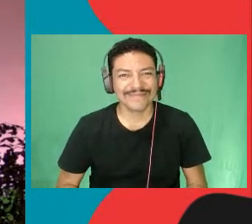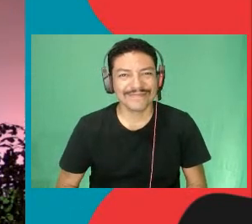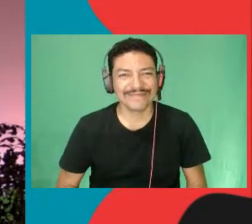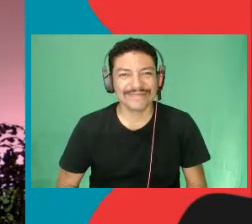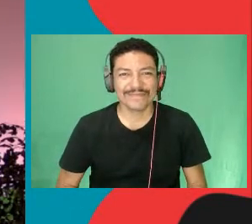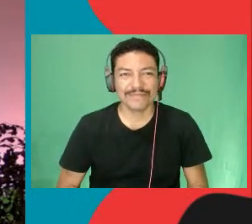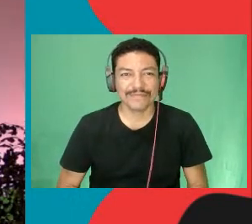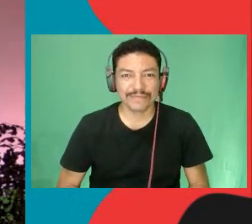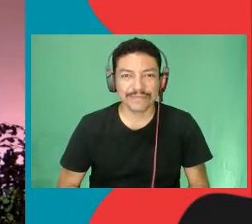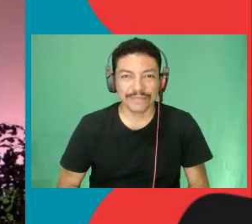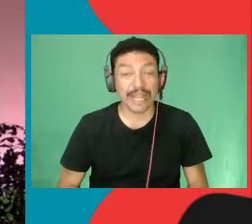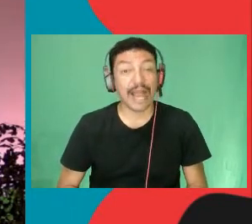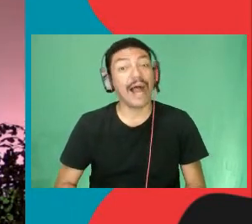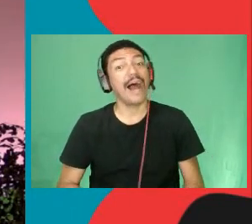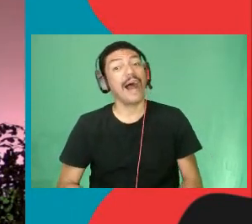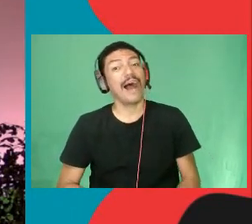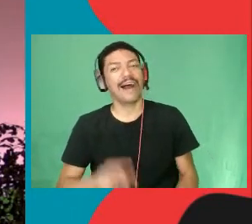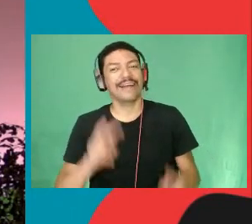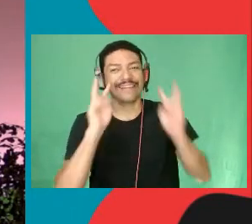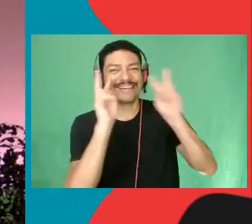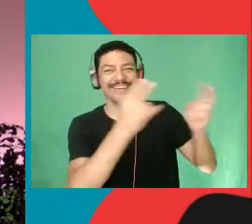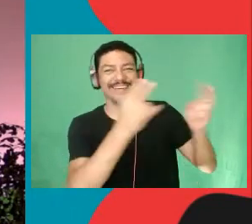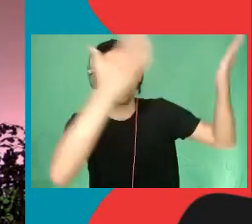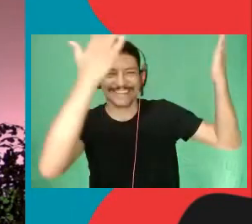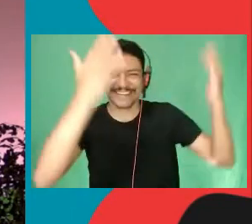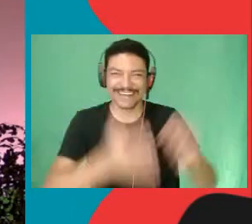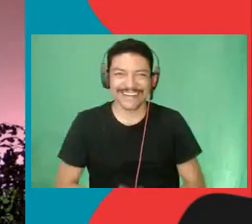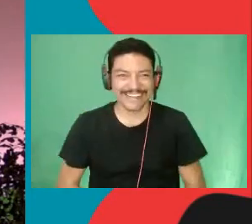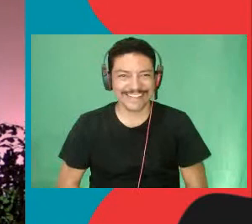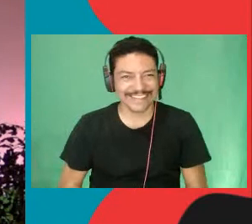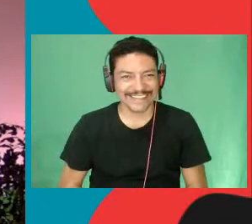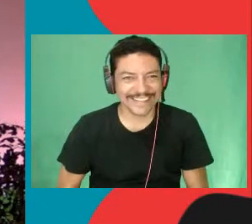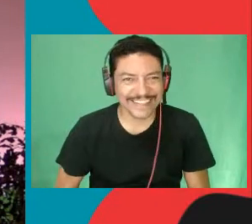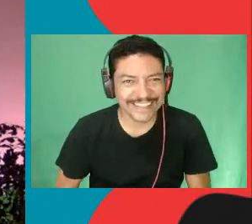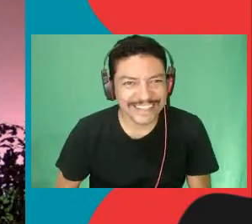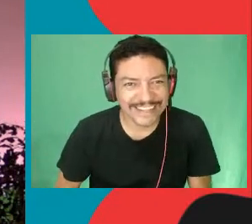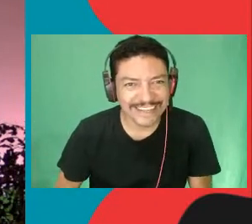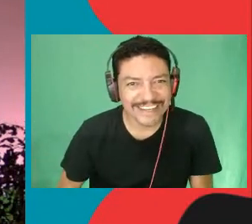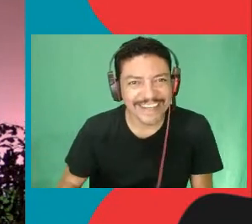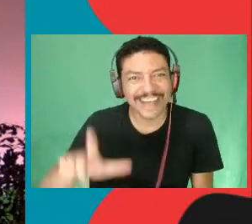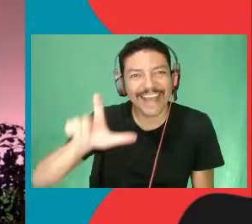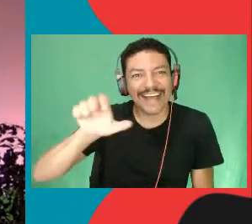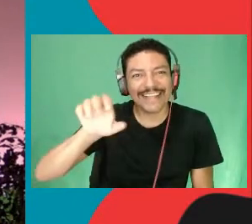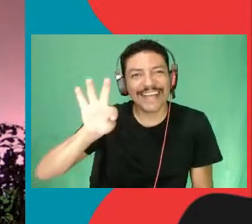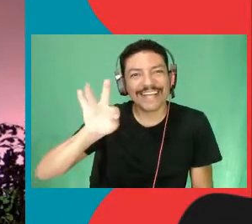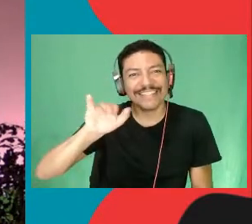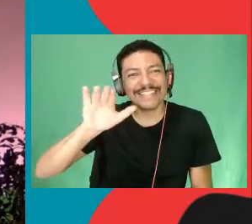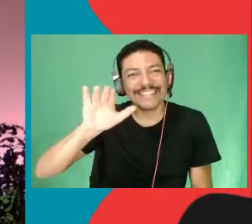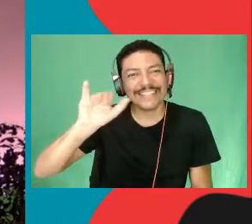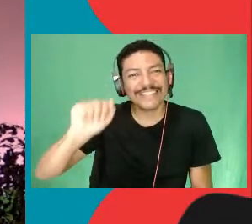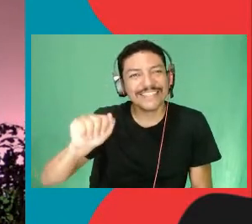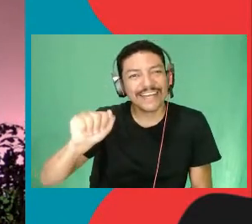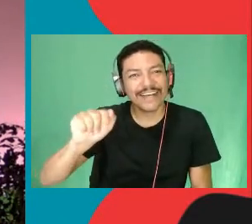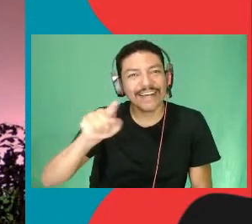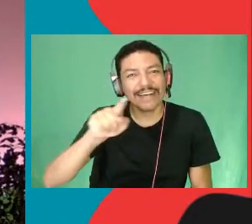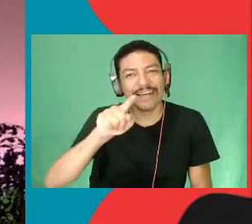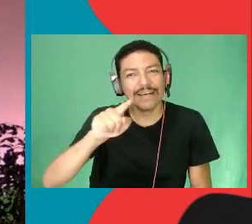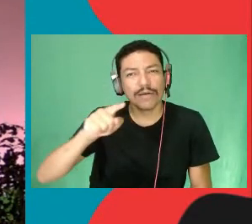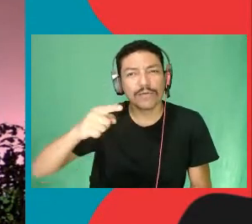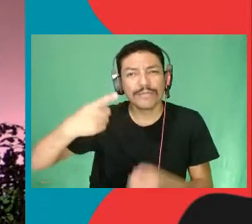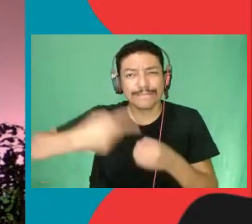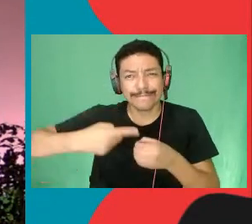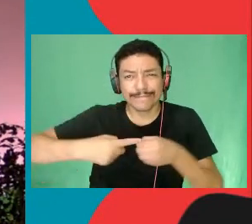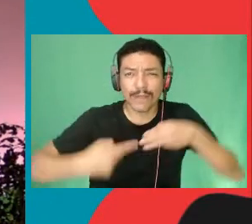Ui! Ah, tá aqui! Eita! Vamos lá, então. Letícia. Letícia de Monte Santo, de